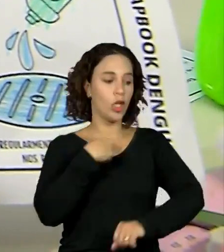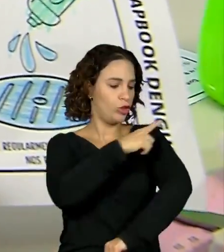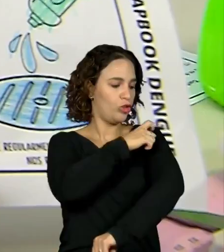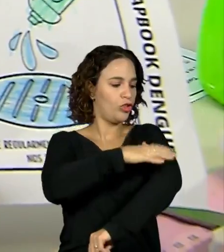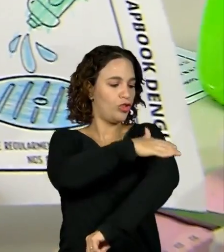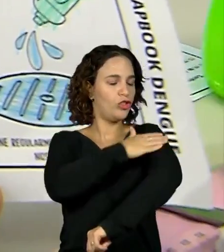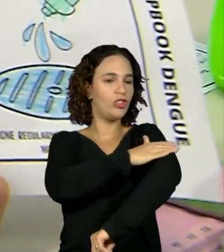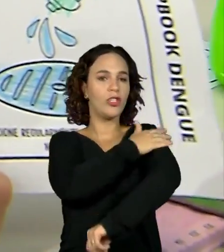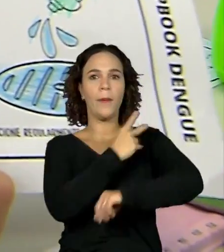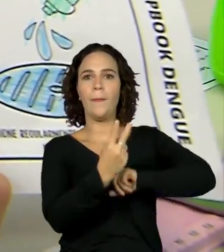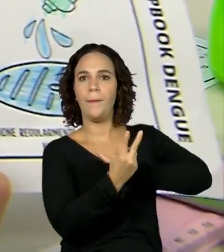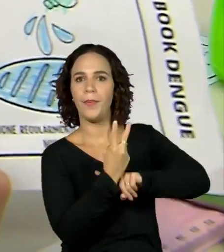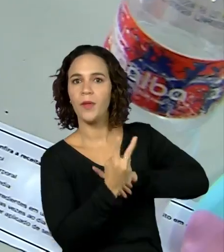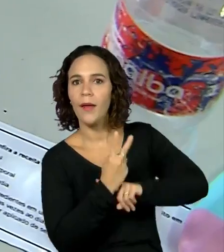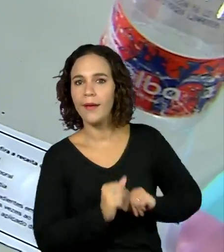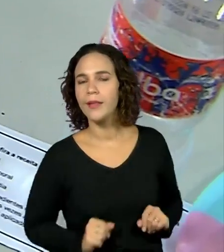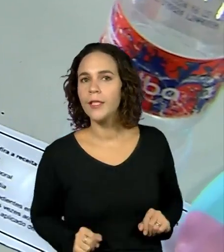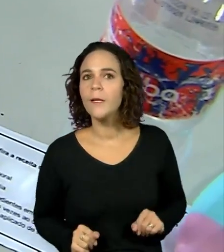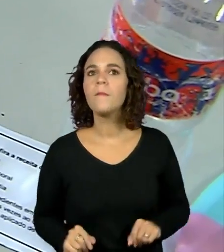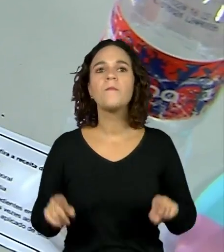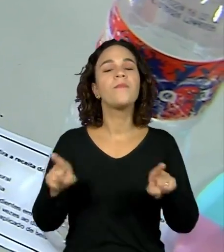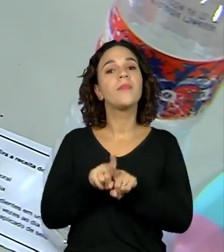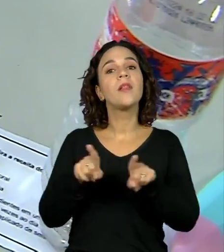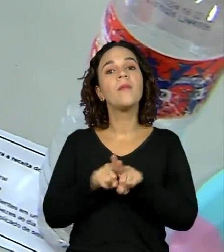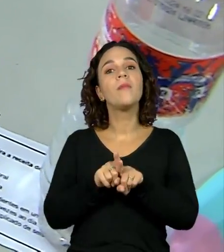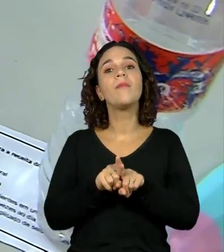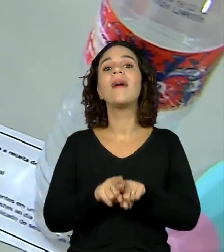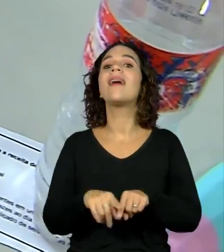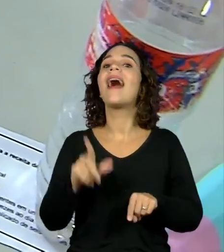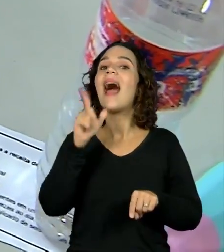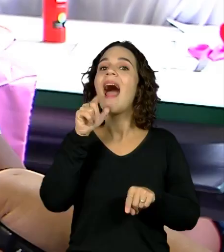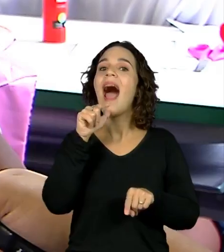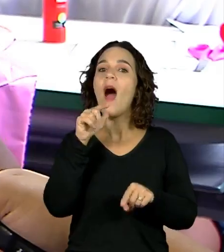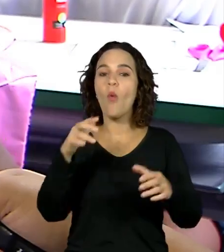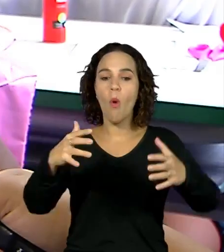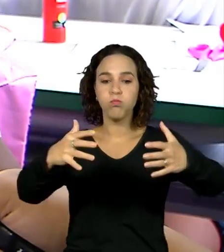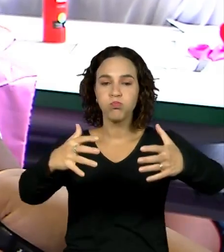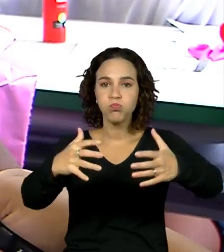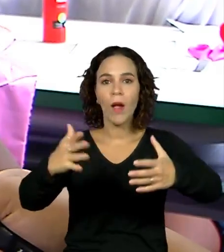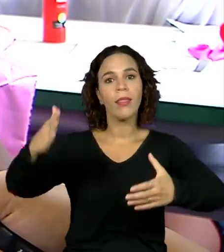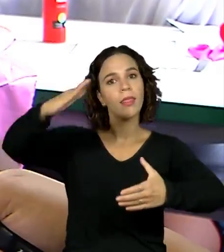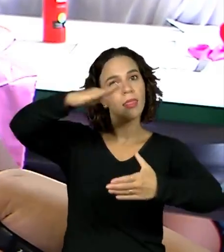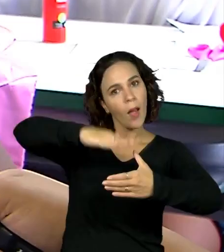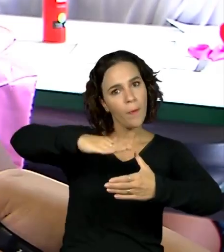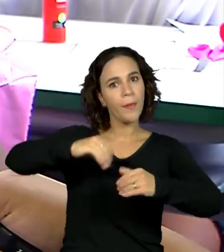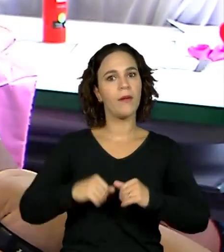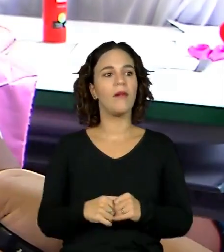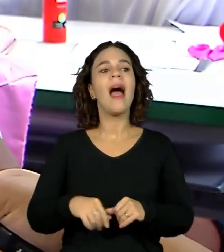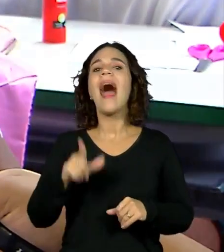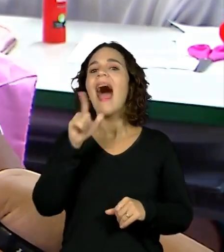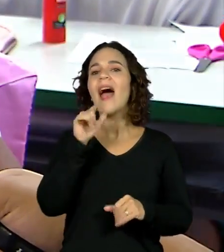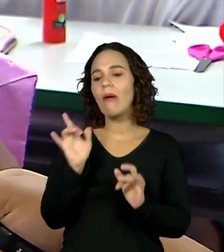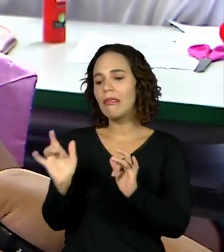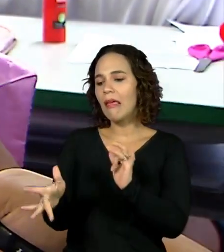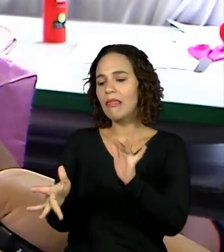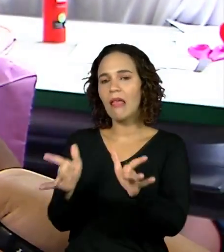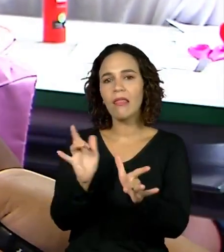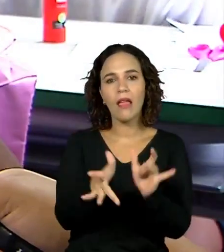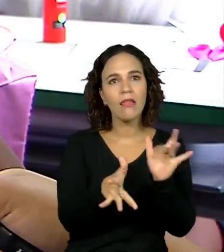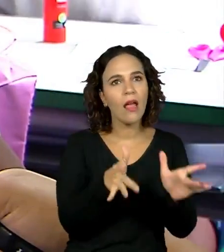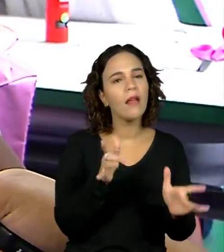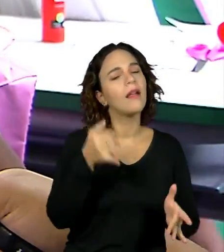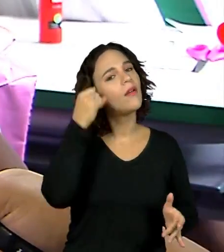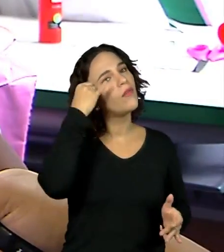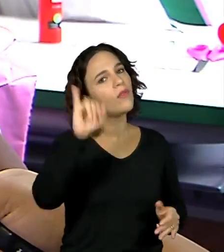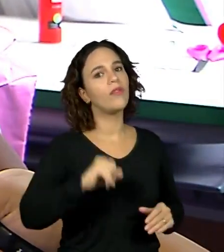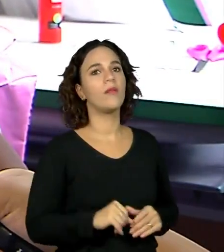repelente, deixar a caixa d'água tampada, não deixar a água jogada no chão, não pode deixar